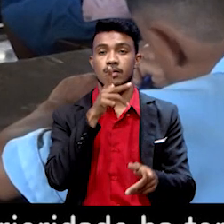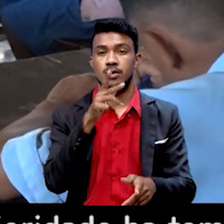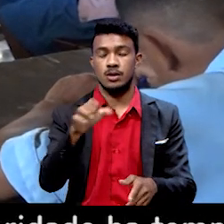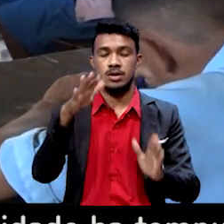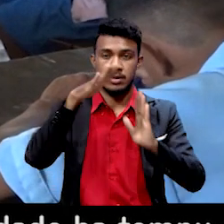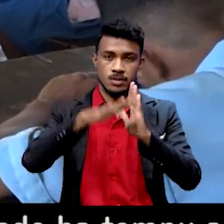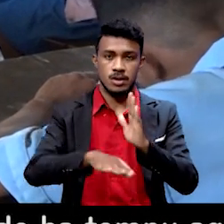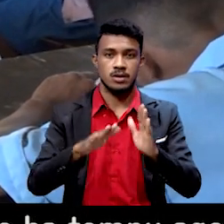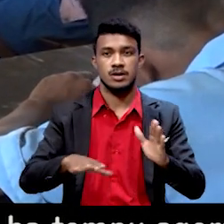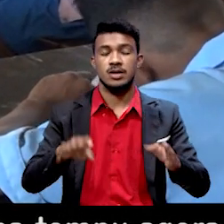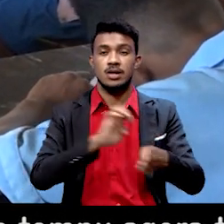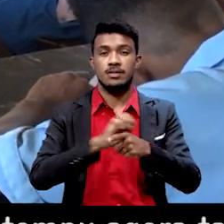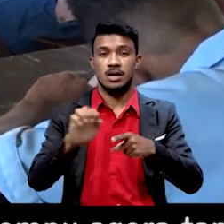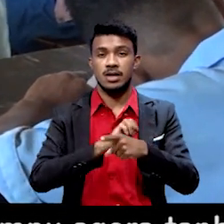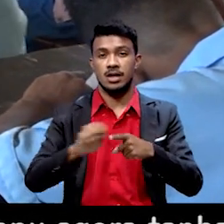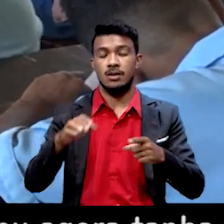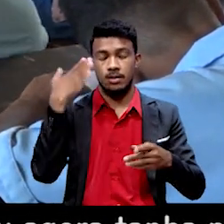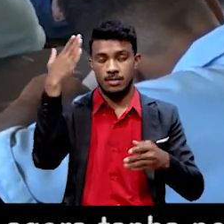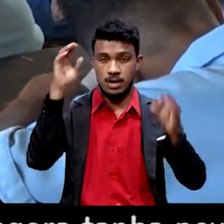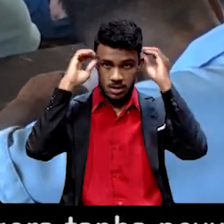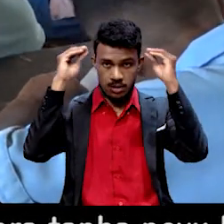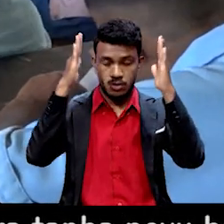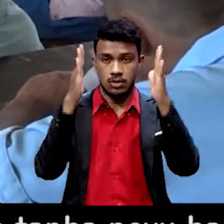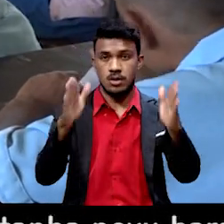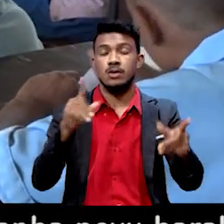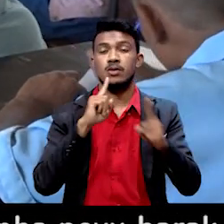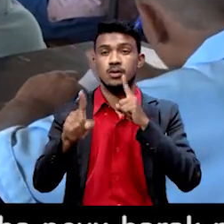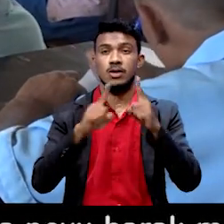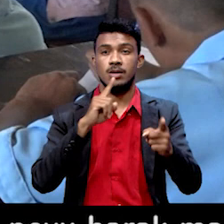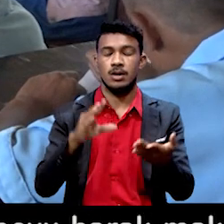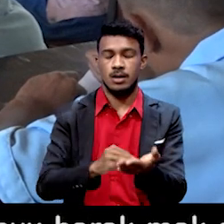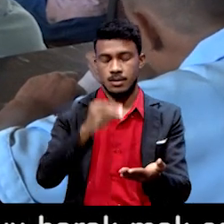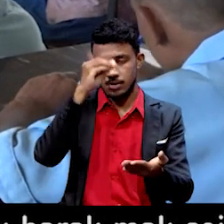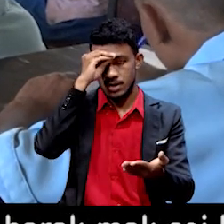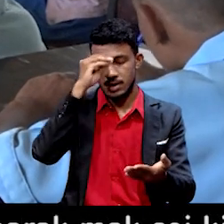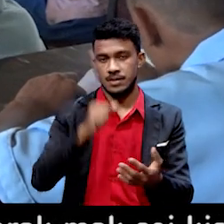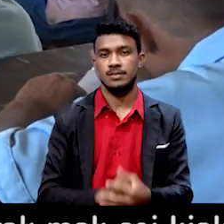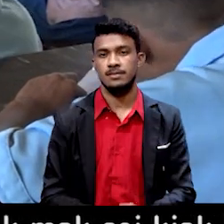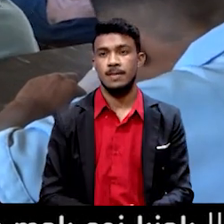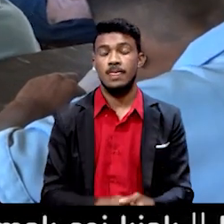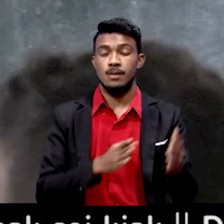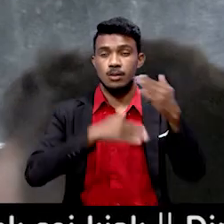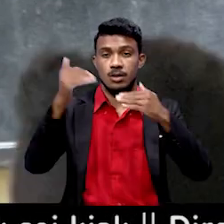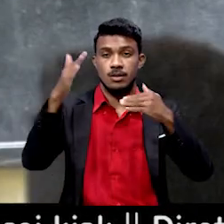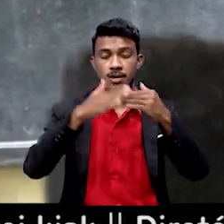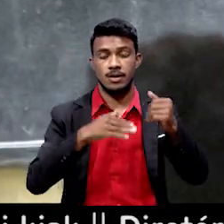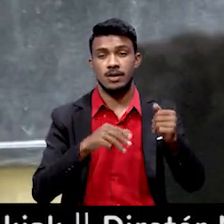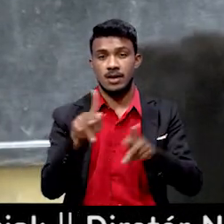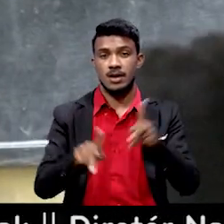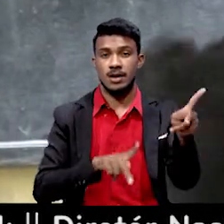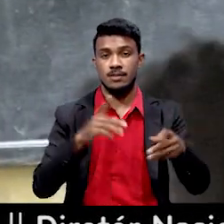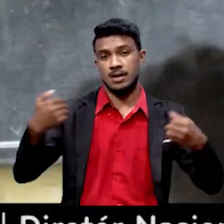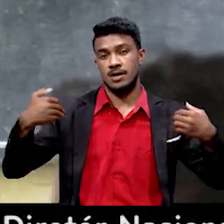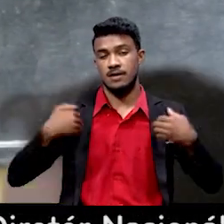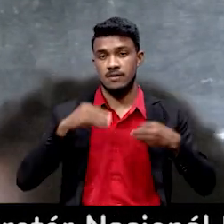a prática bahanorin no qualia e a processo ensino aprendizagem. Problema nebe professor sira e a